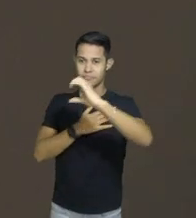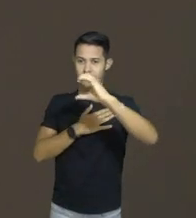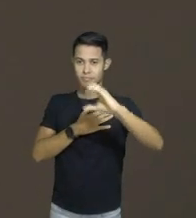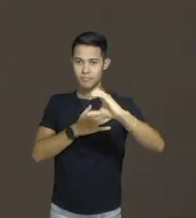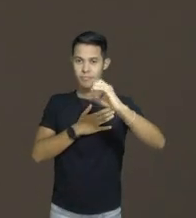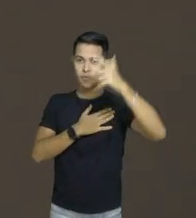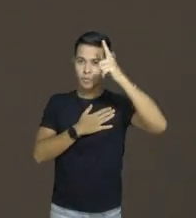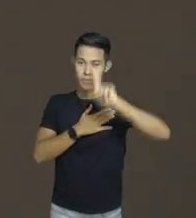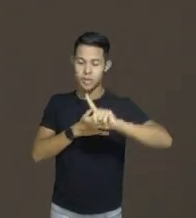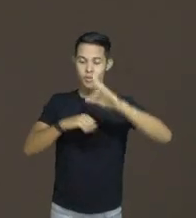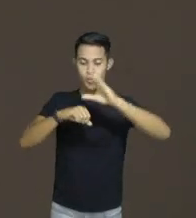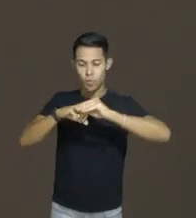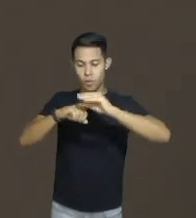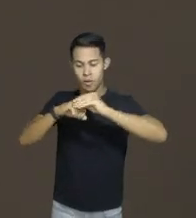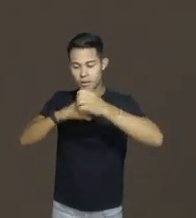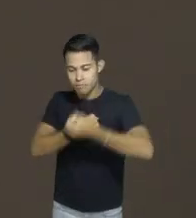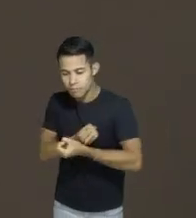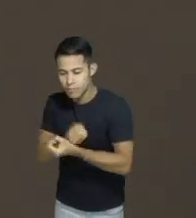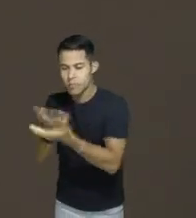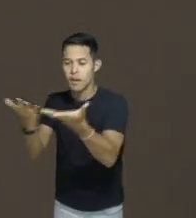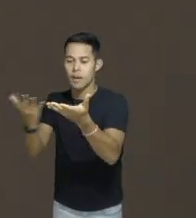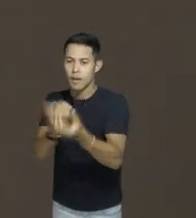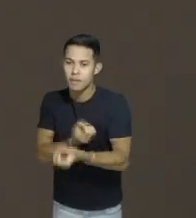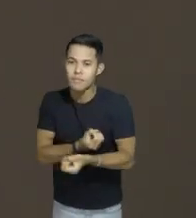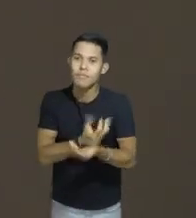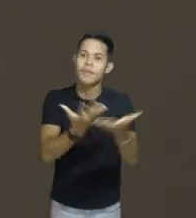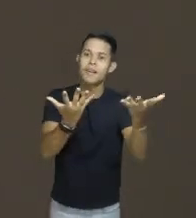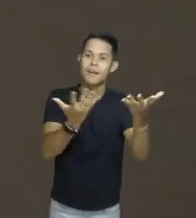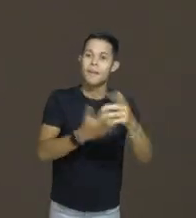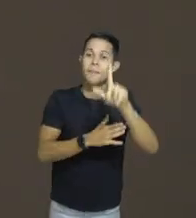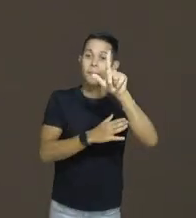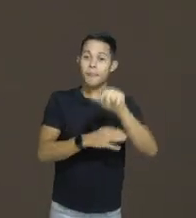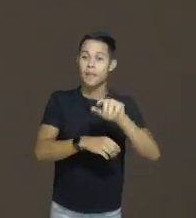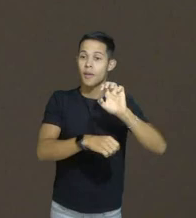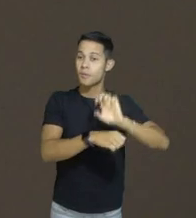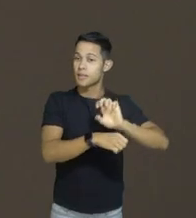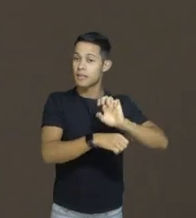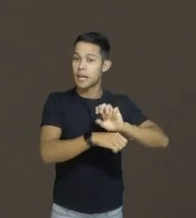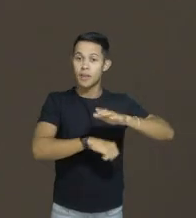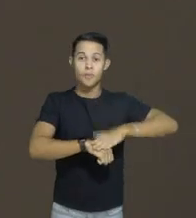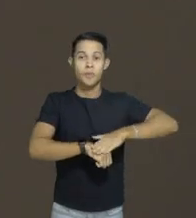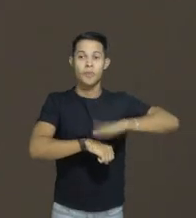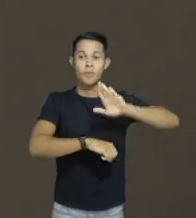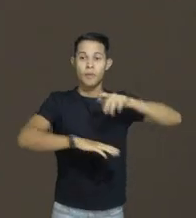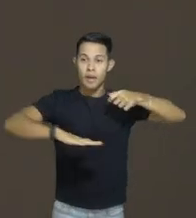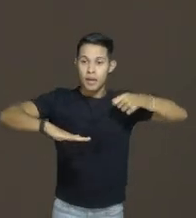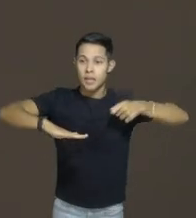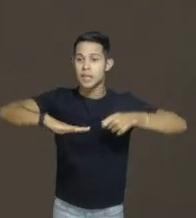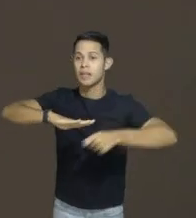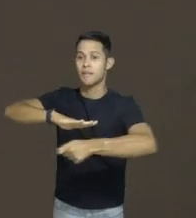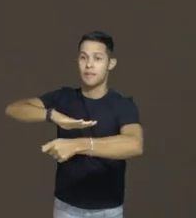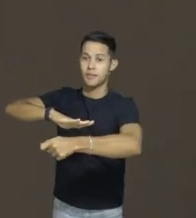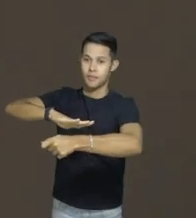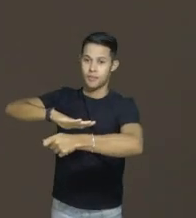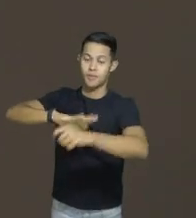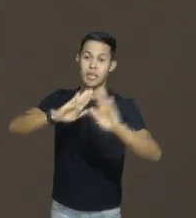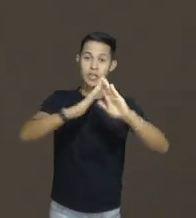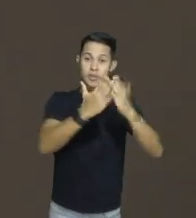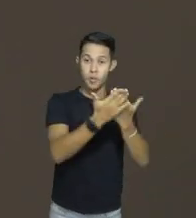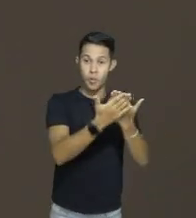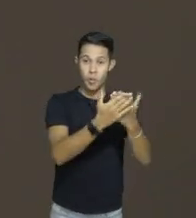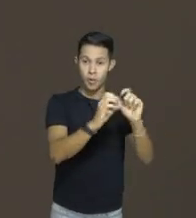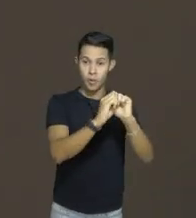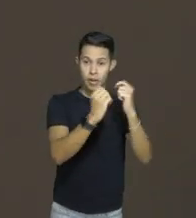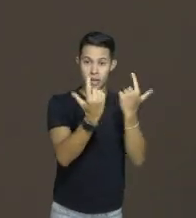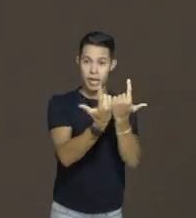levou o conhecimento sobre o autismo e é o Estado que mais investiu, a Escola do Legislativo mais investiu em